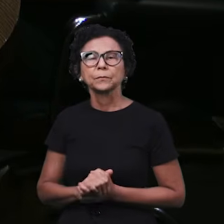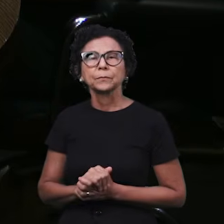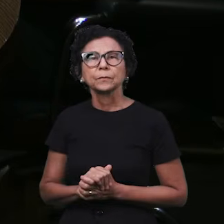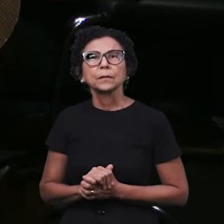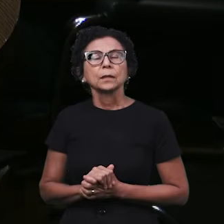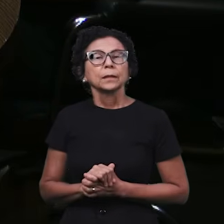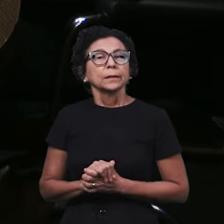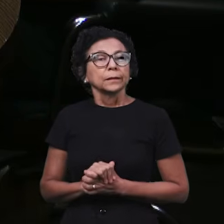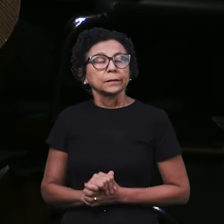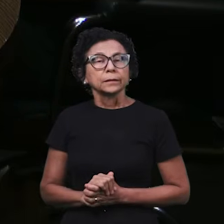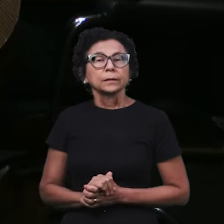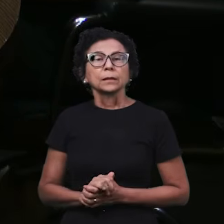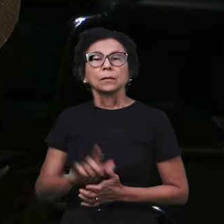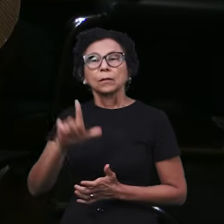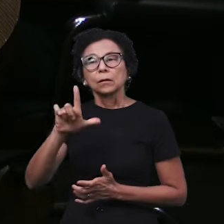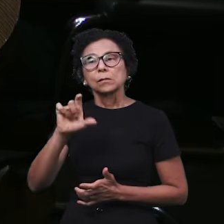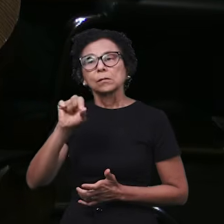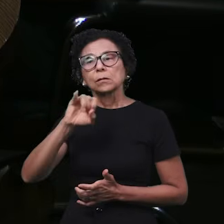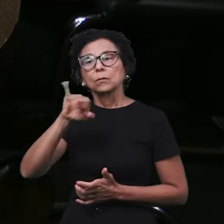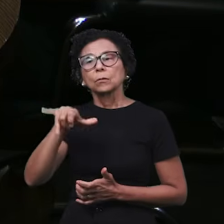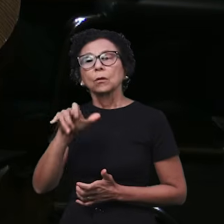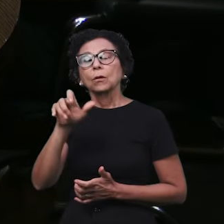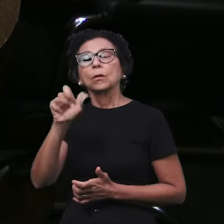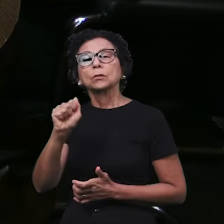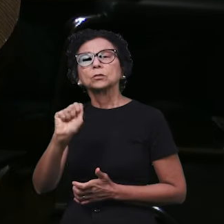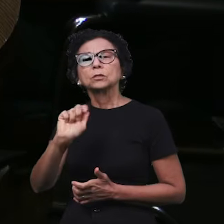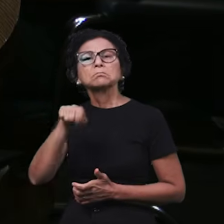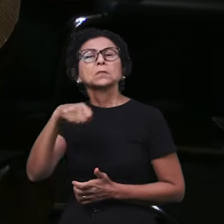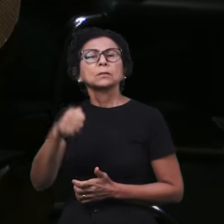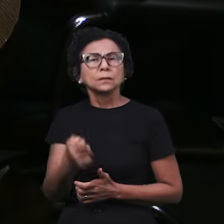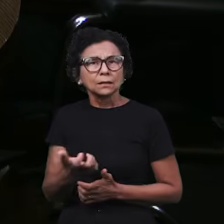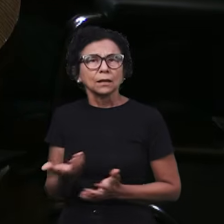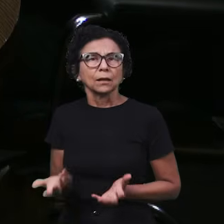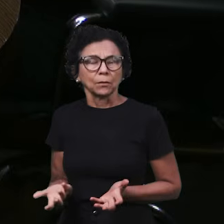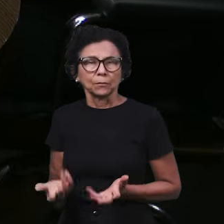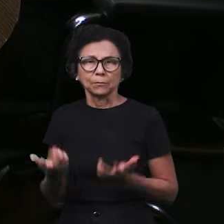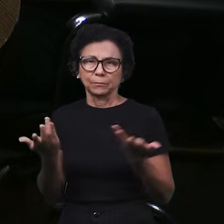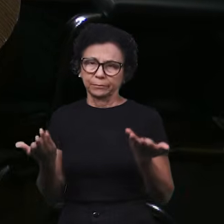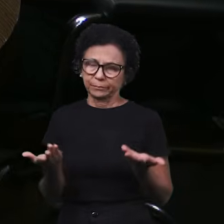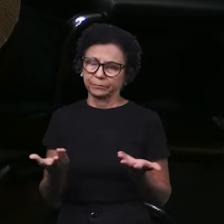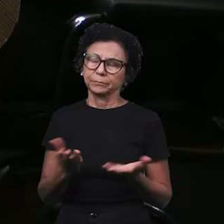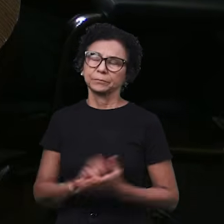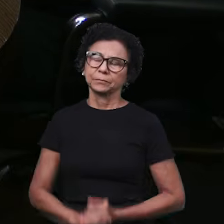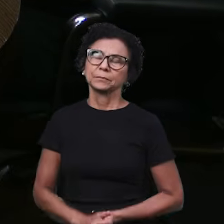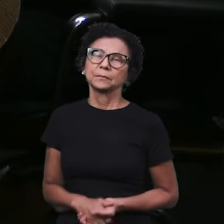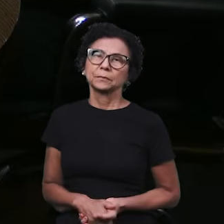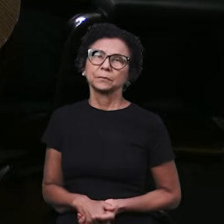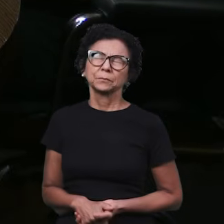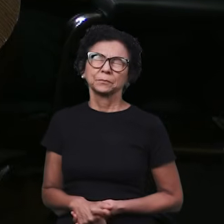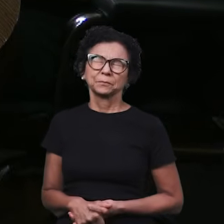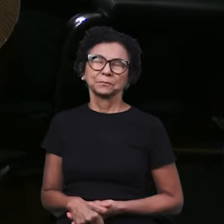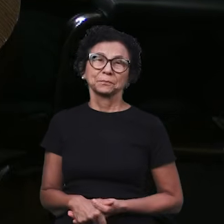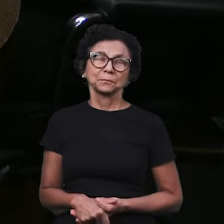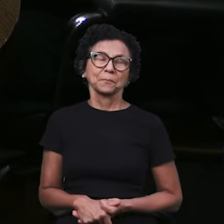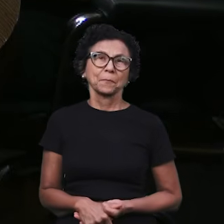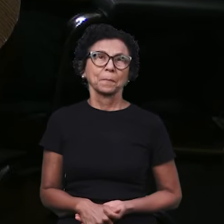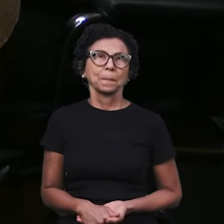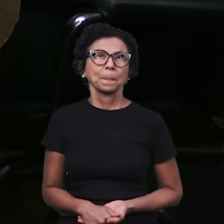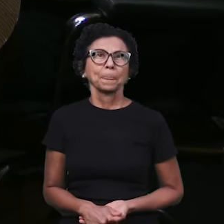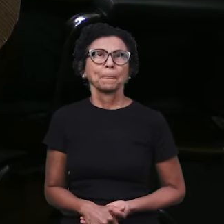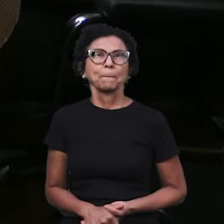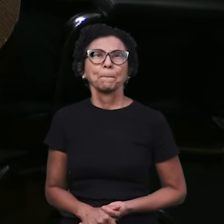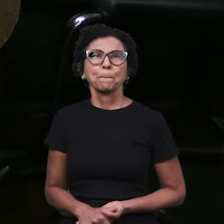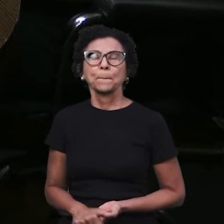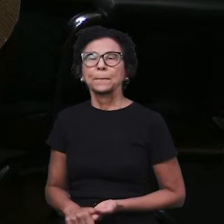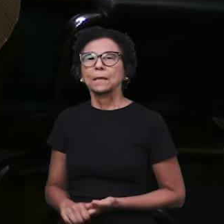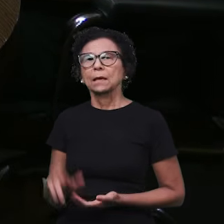todo surdo que vai ver a palavra Exatamente. e vai identificar. Associar aquele sinal, né? Exatamente. É muito útil da teologia para descrever, por exemplo, o nome de uma